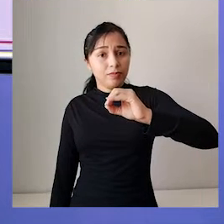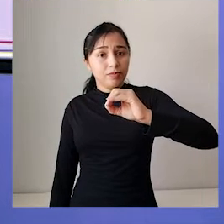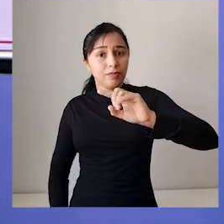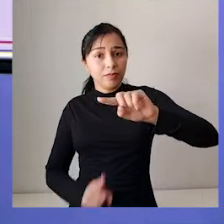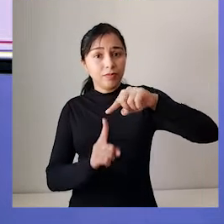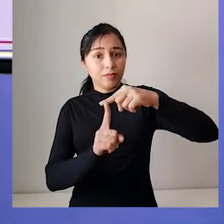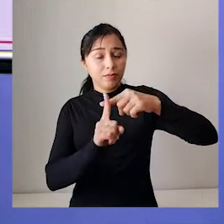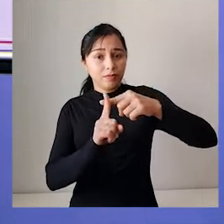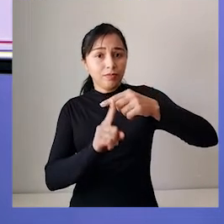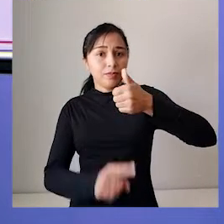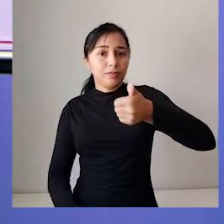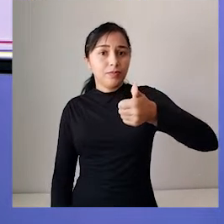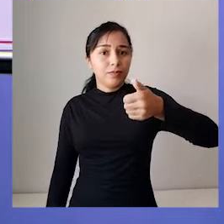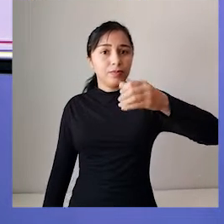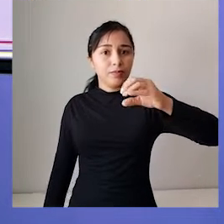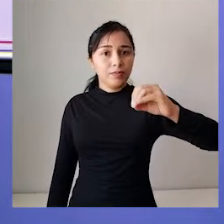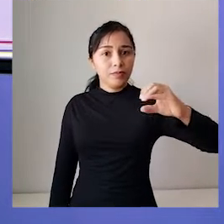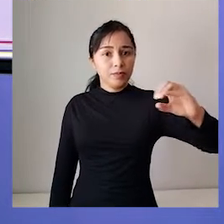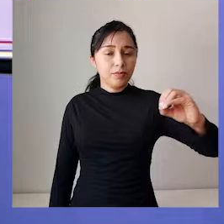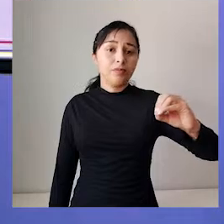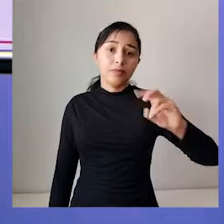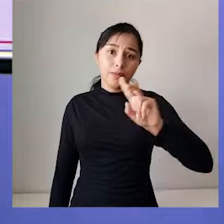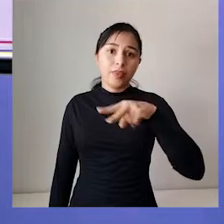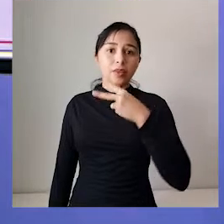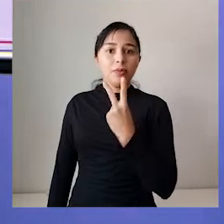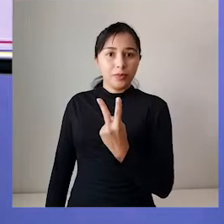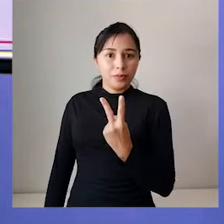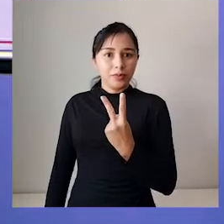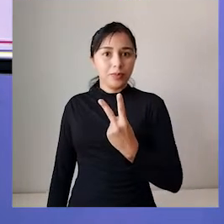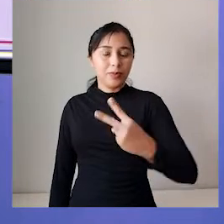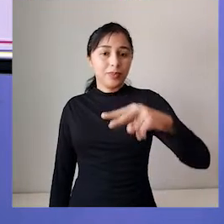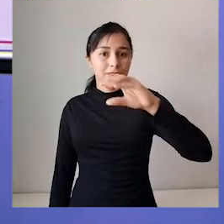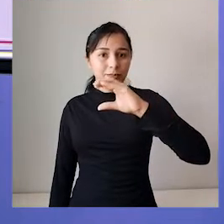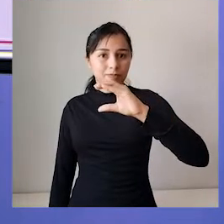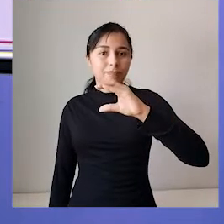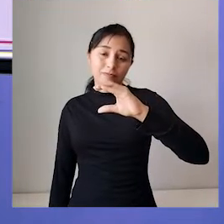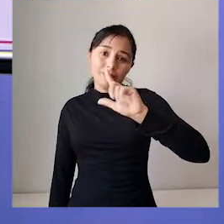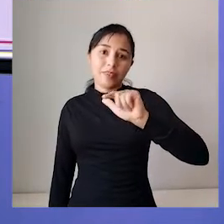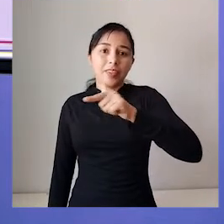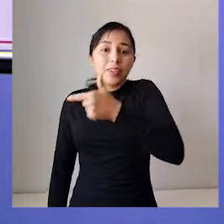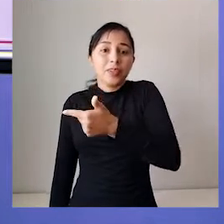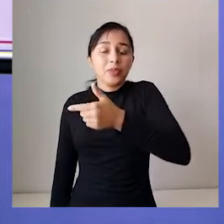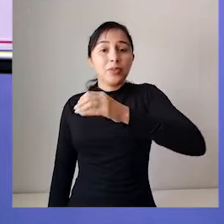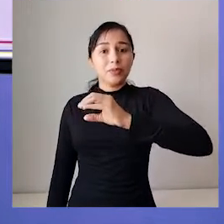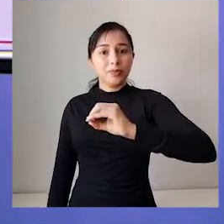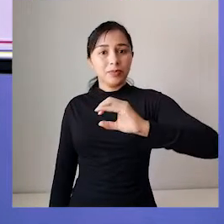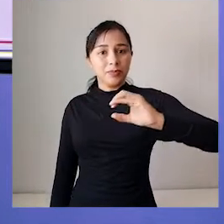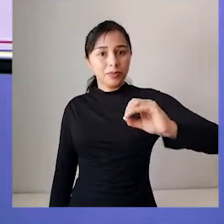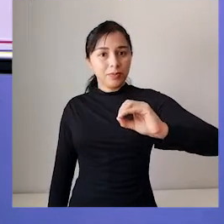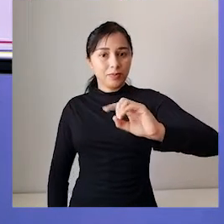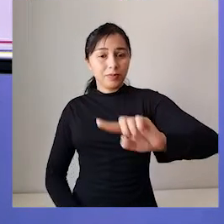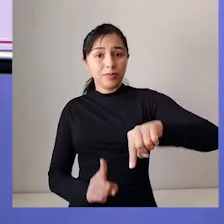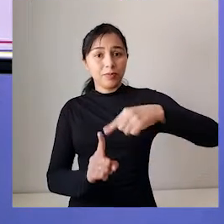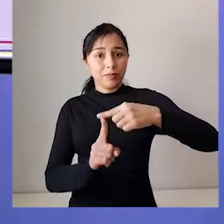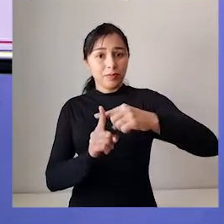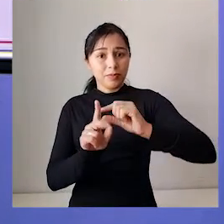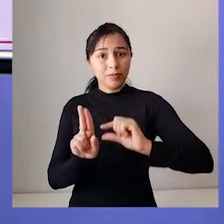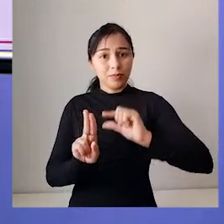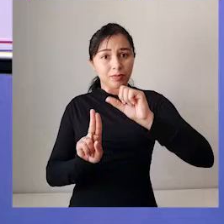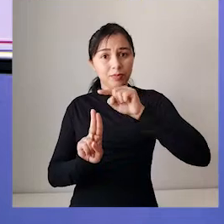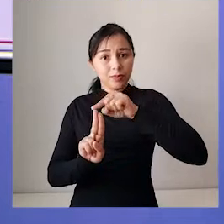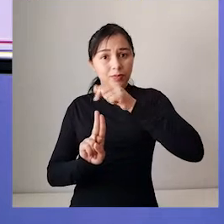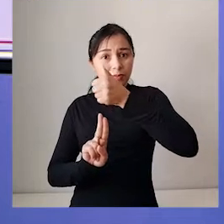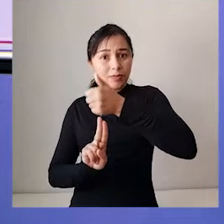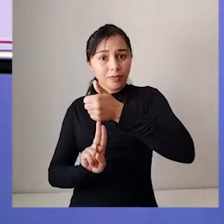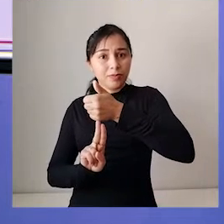seja, 200. Então, nós vamos colocar 200 mais o número 1, que equivale a